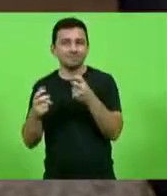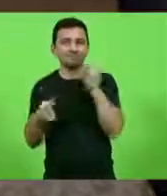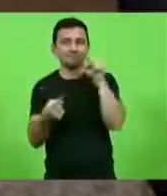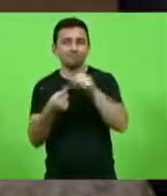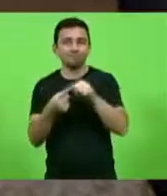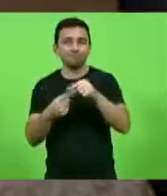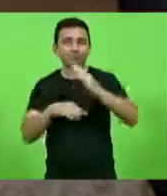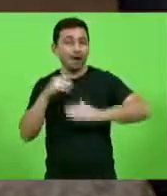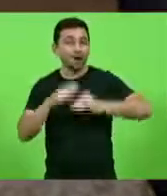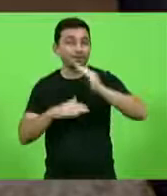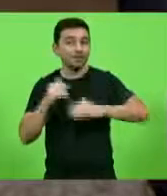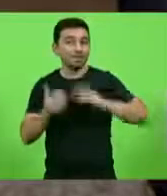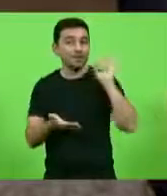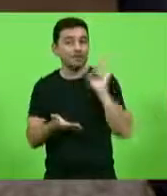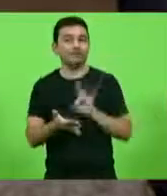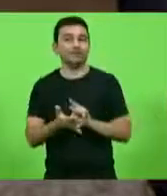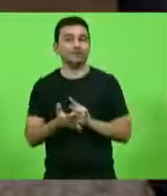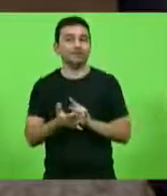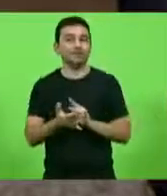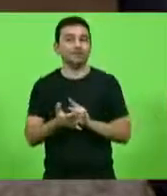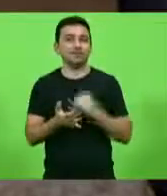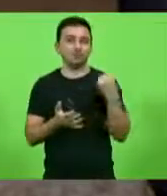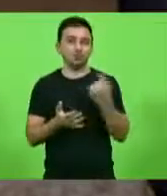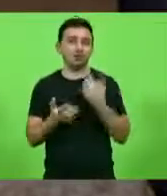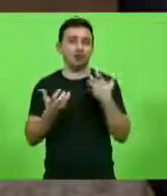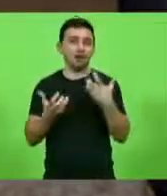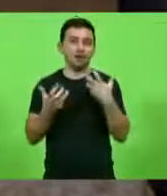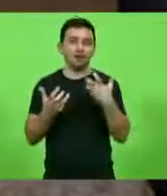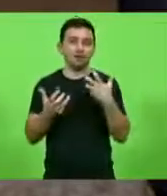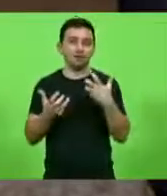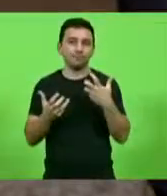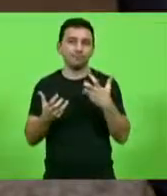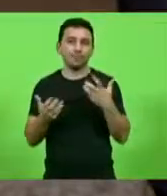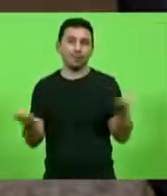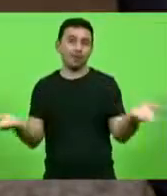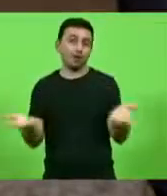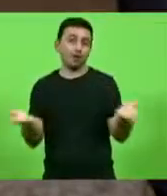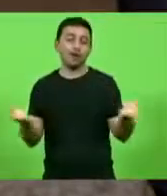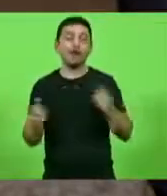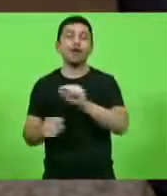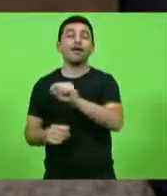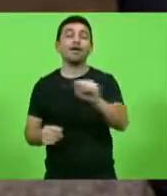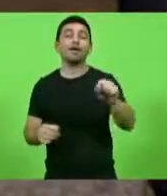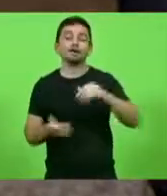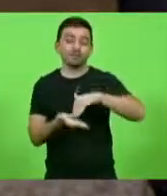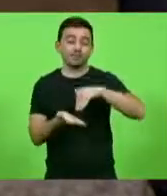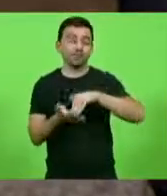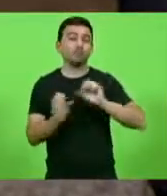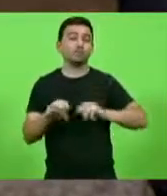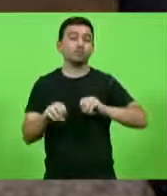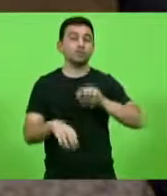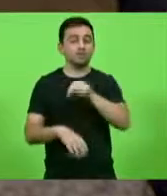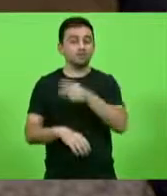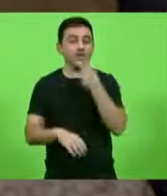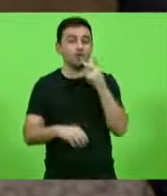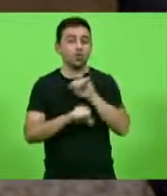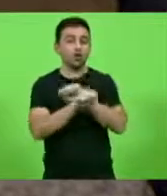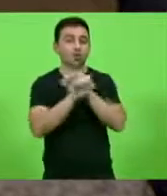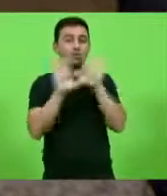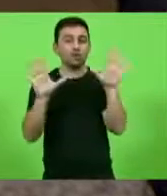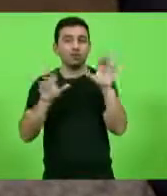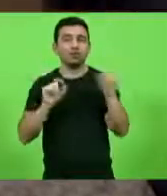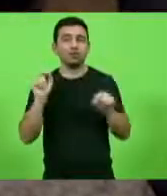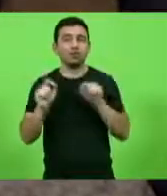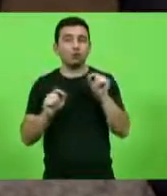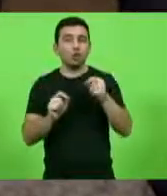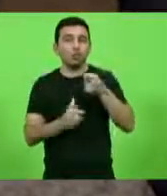prática daquilo que nós bem intencionamos. E, nesse caso, quem vai aplicar, a Secretaria de Educação, deixou bem claro que